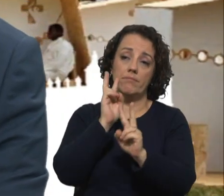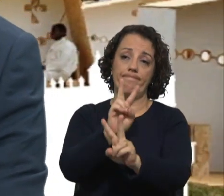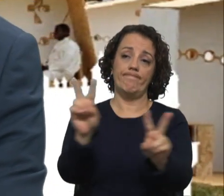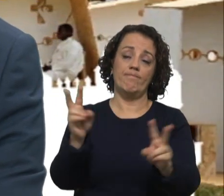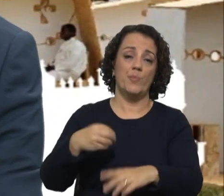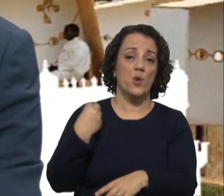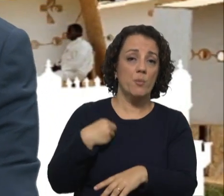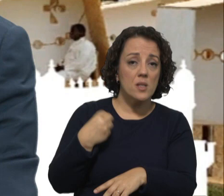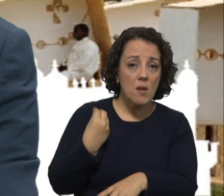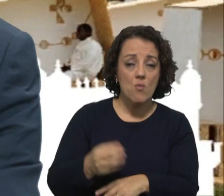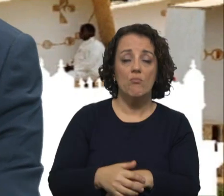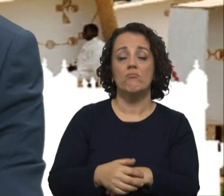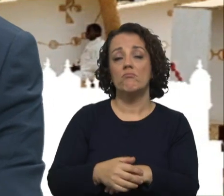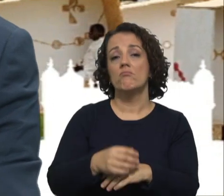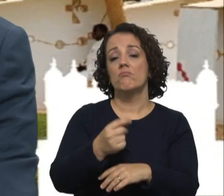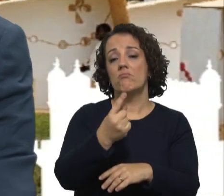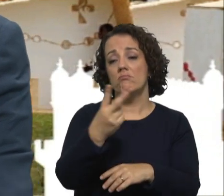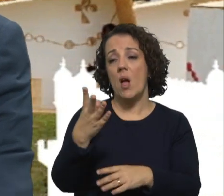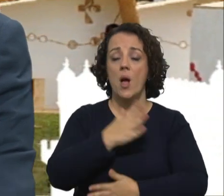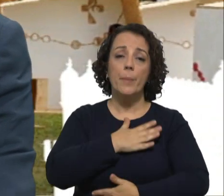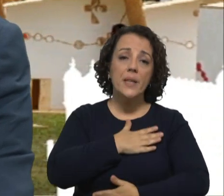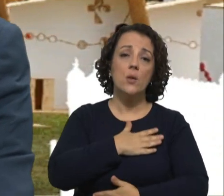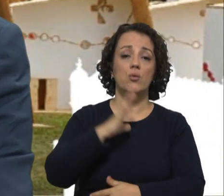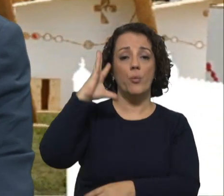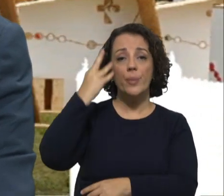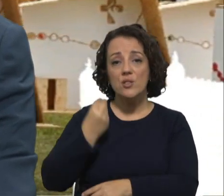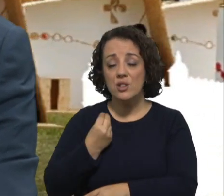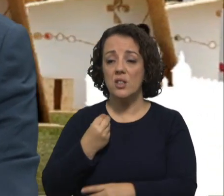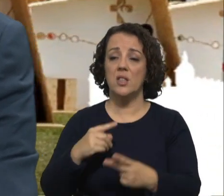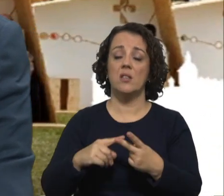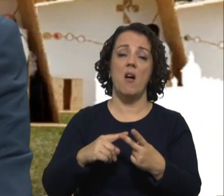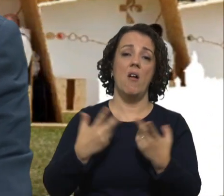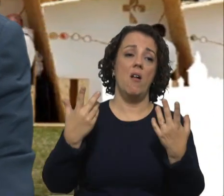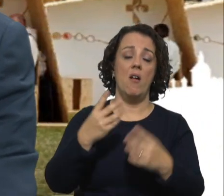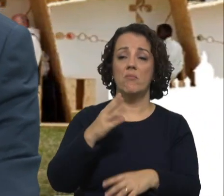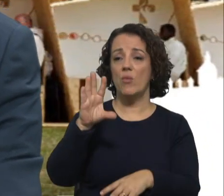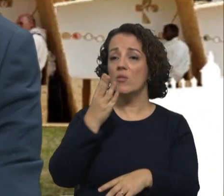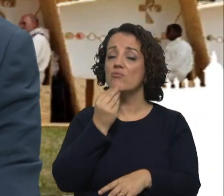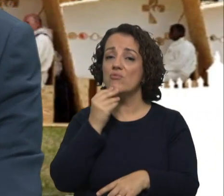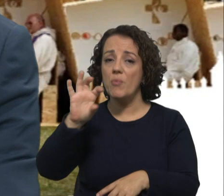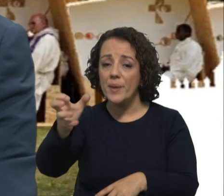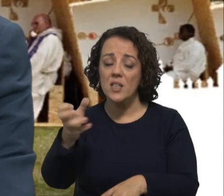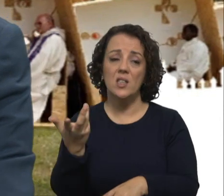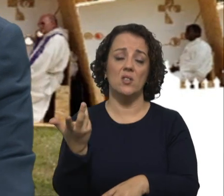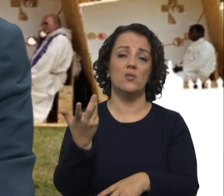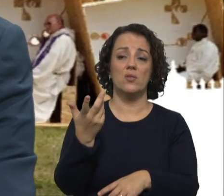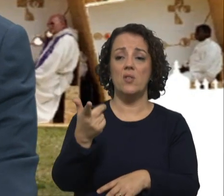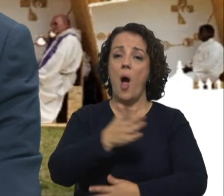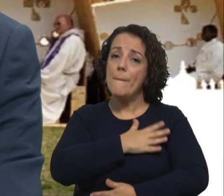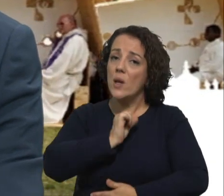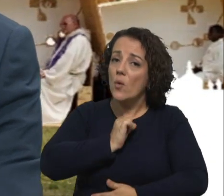também com amigos que conheço, israelitas e palestinianos e que moram e a quem esta situação afeta diretamente e que me preocupam, com